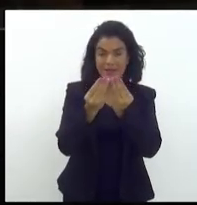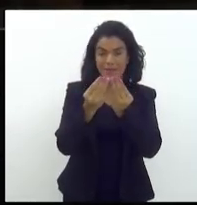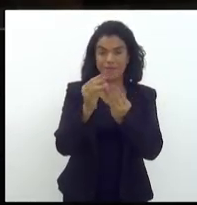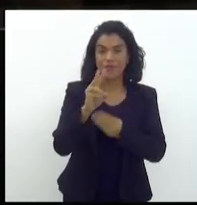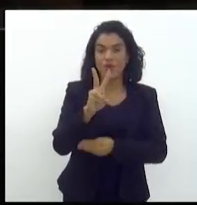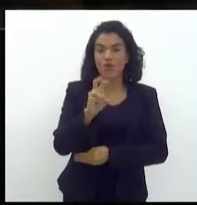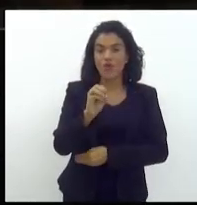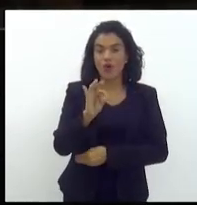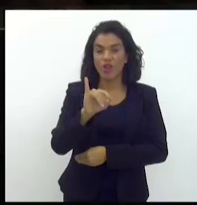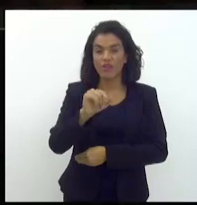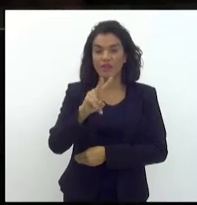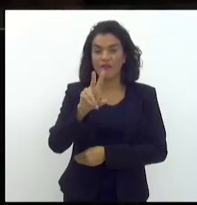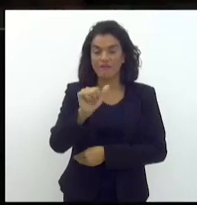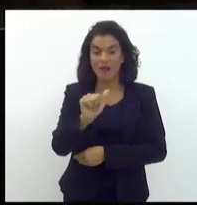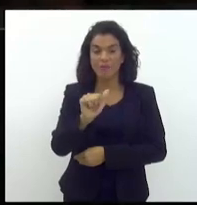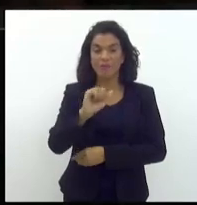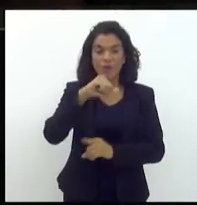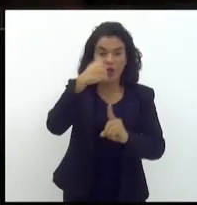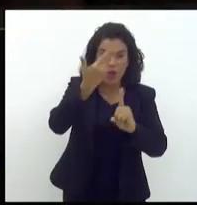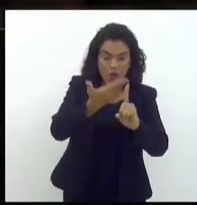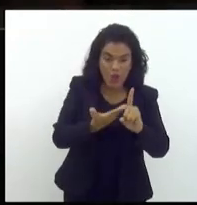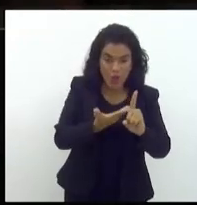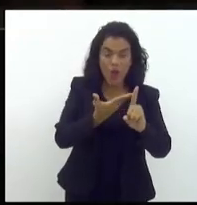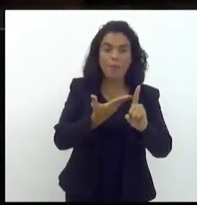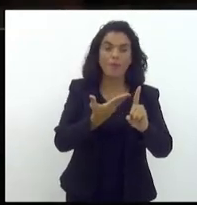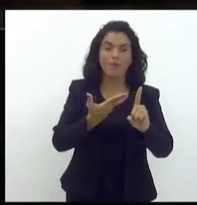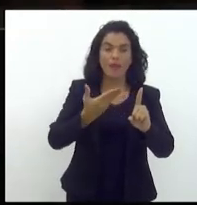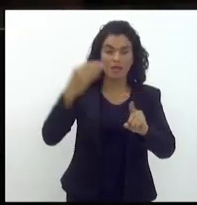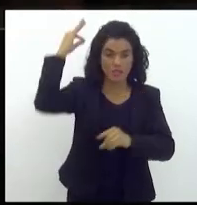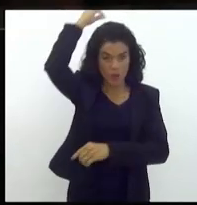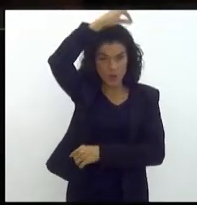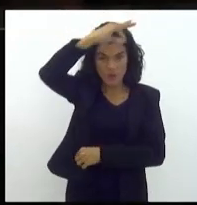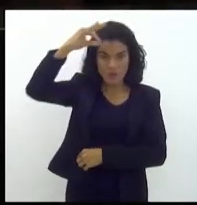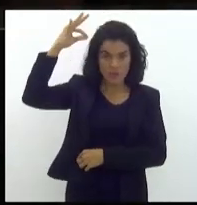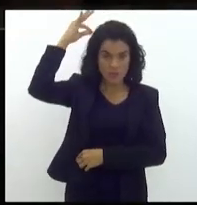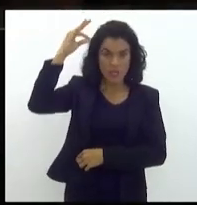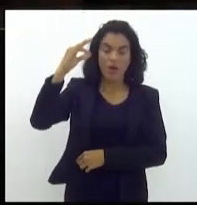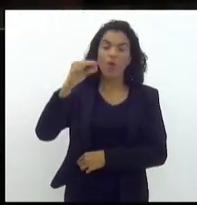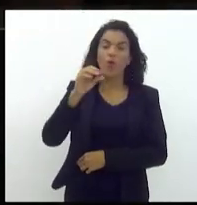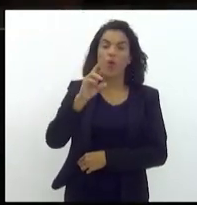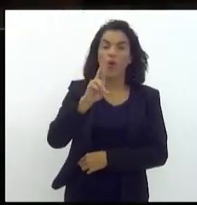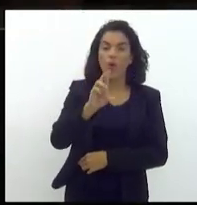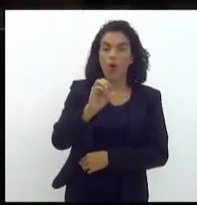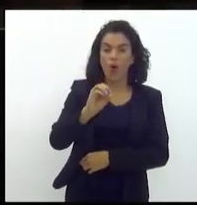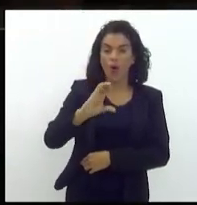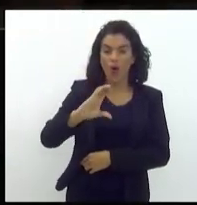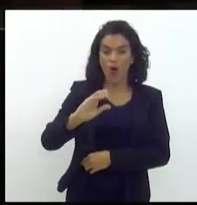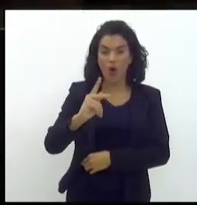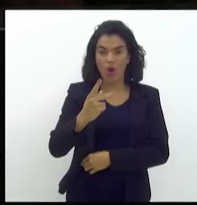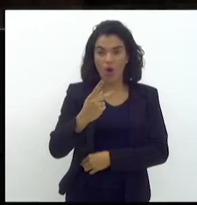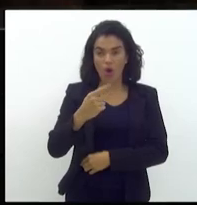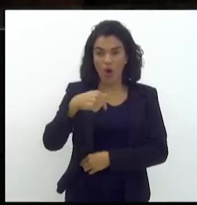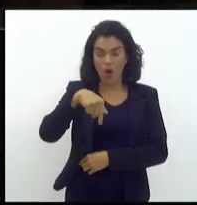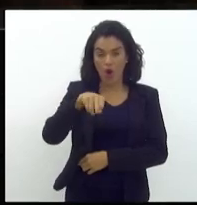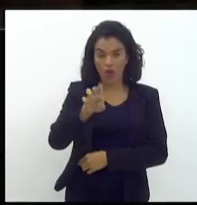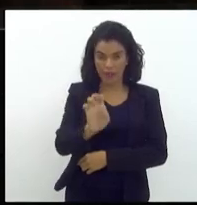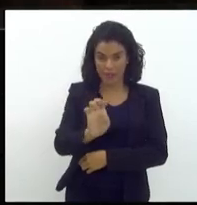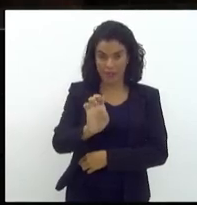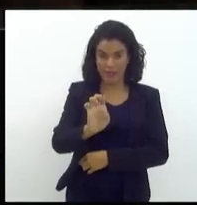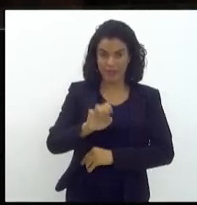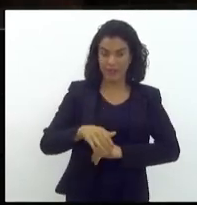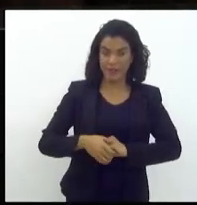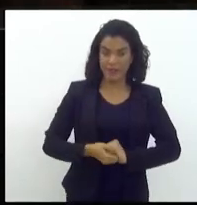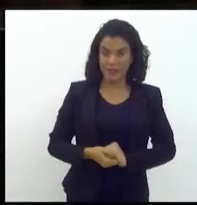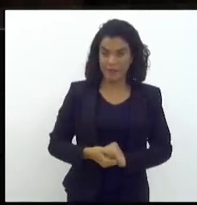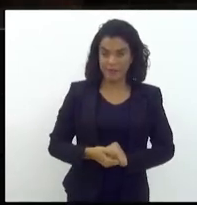em homenagem ao Padroeiro do dia São Roque São Roque